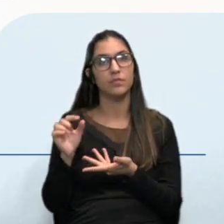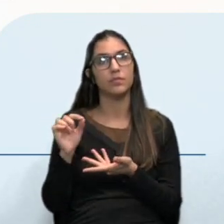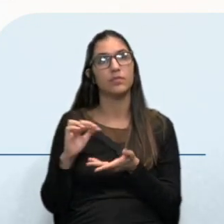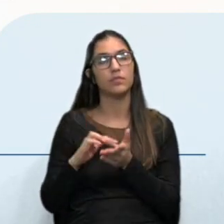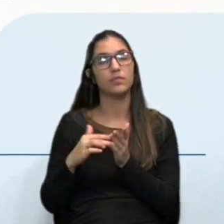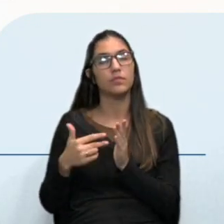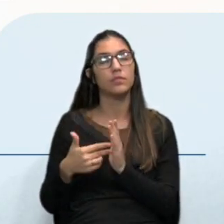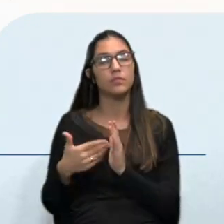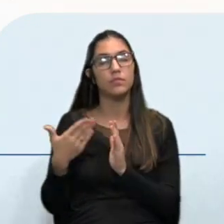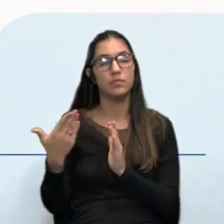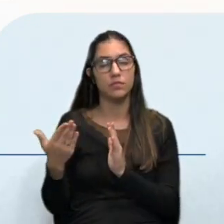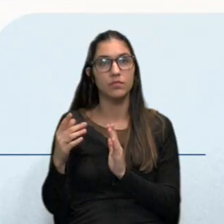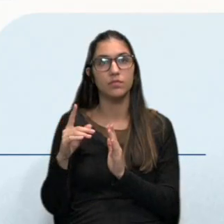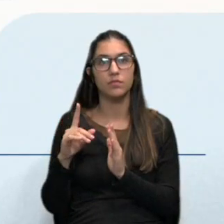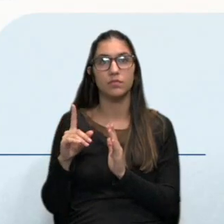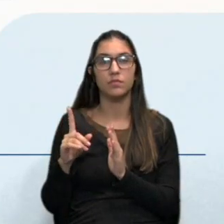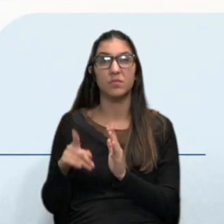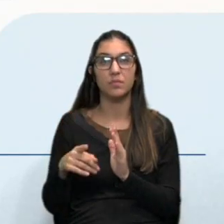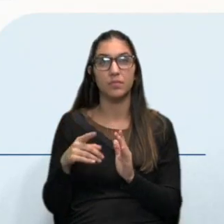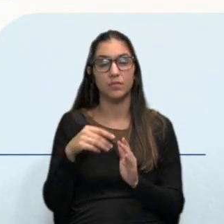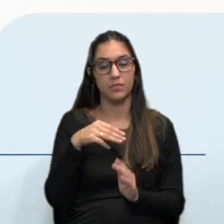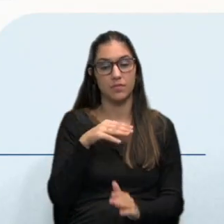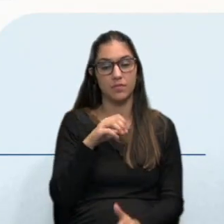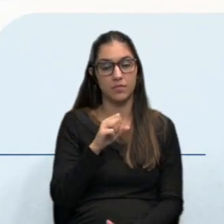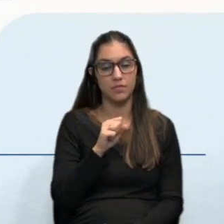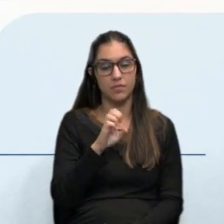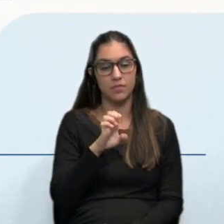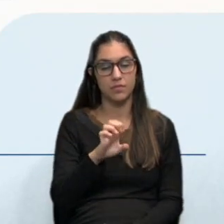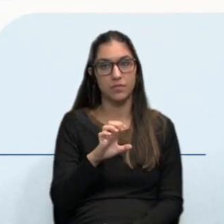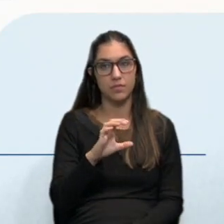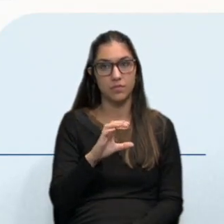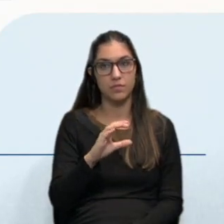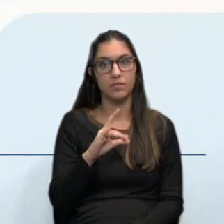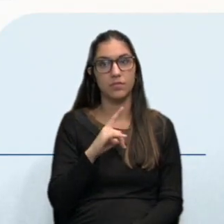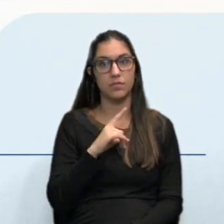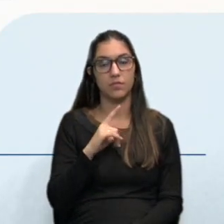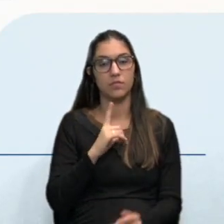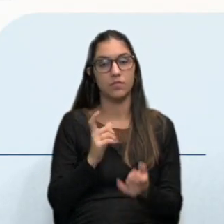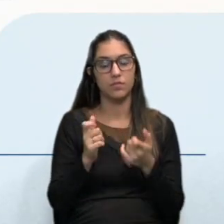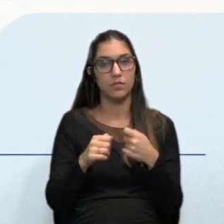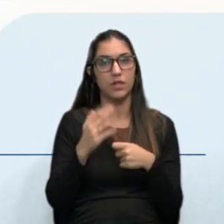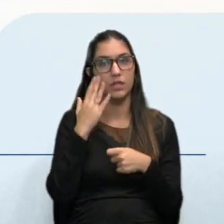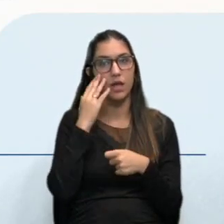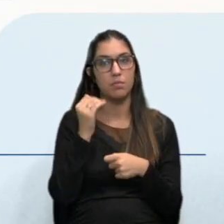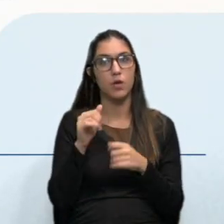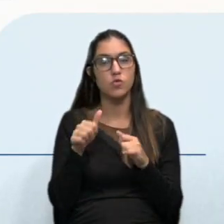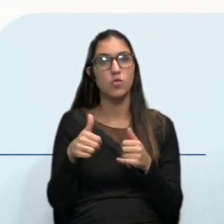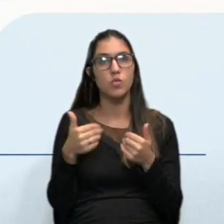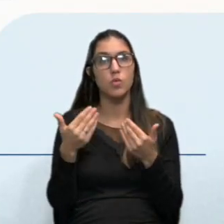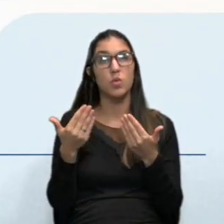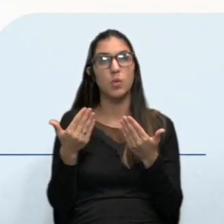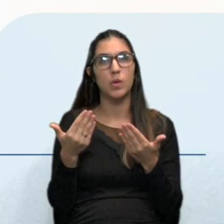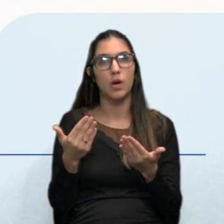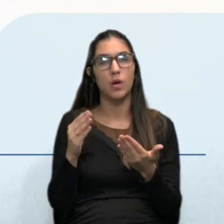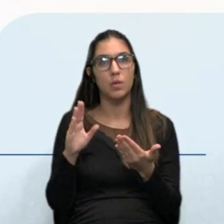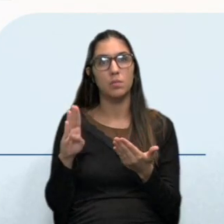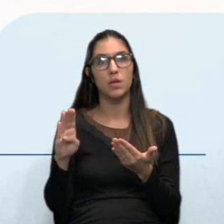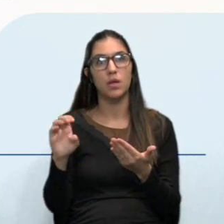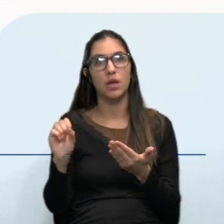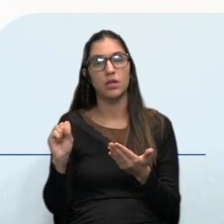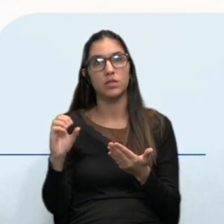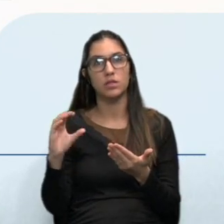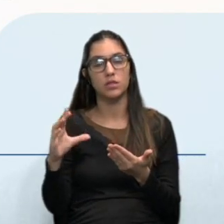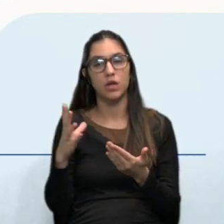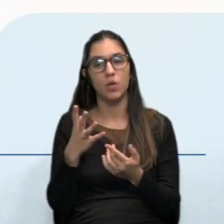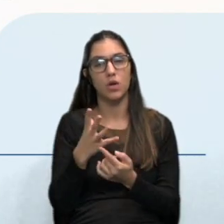BSC de recepção? A MSC, ela tem a capacidade de saber com qual BSC